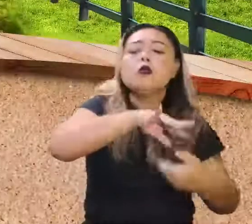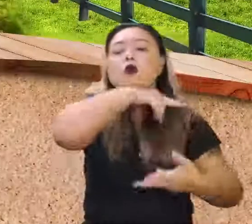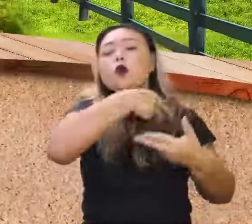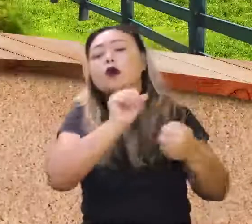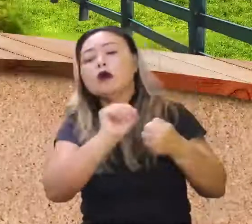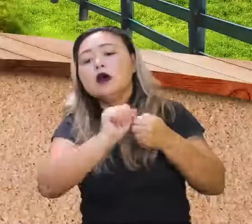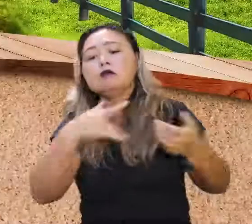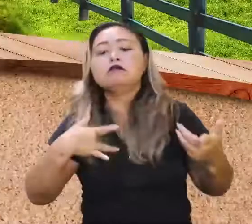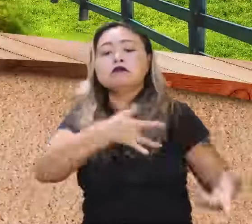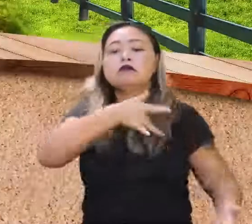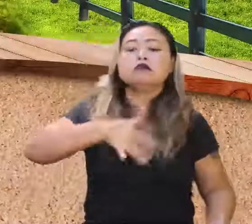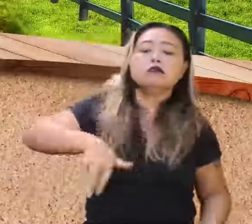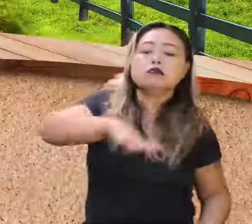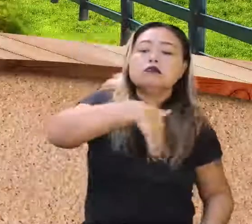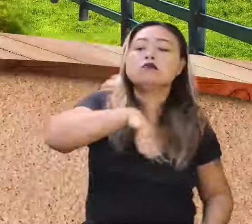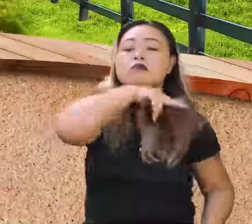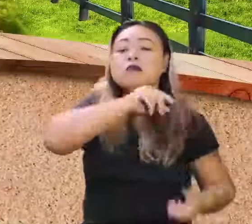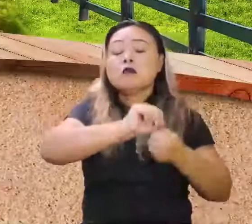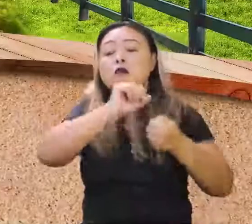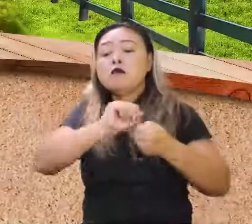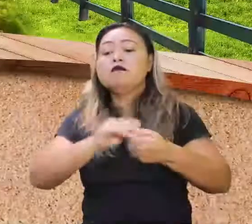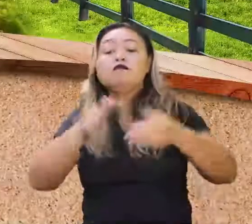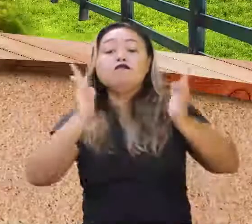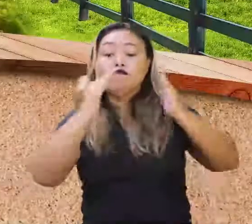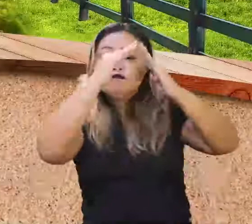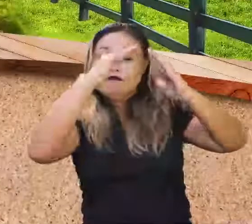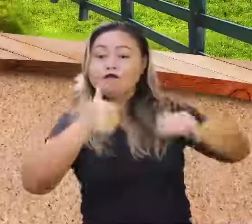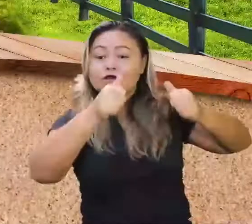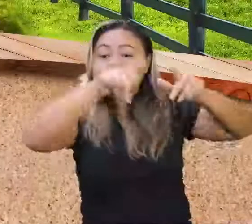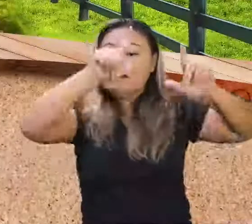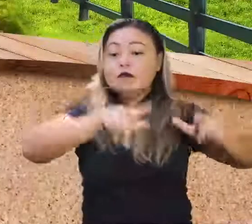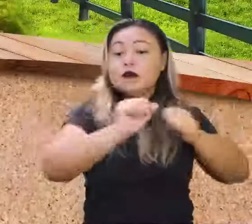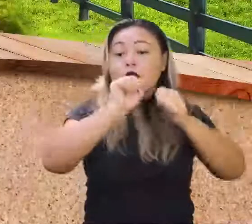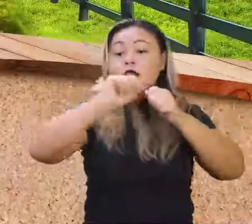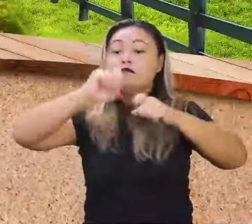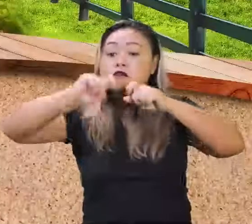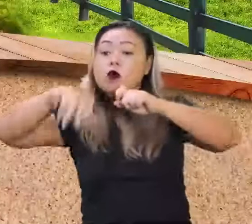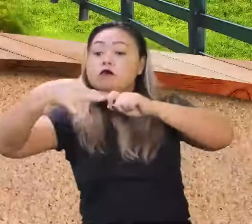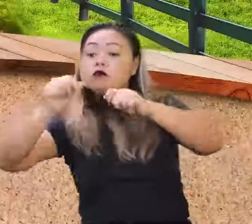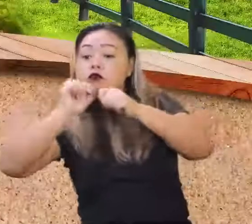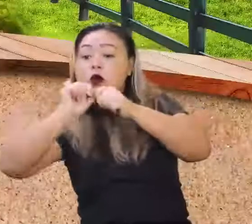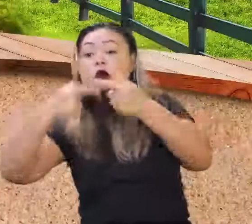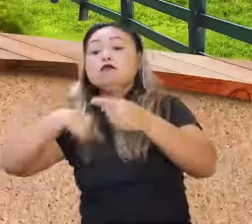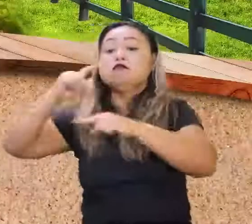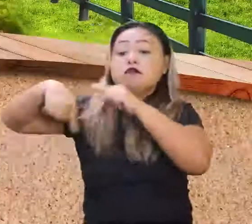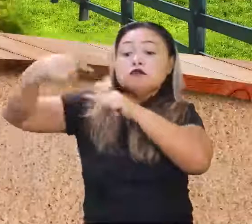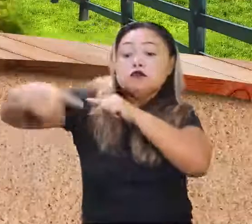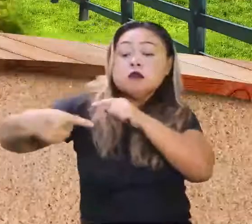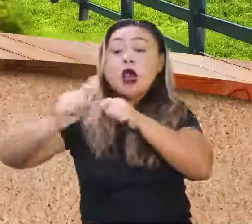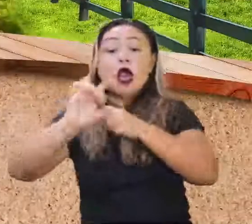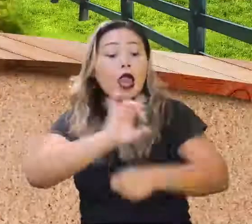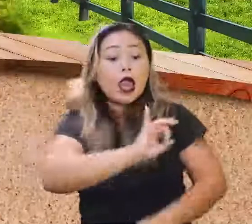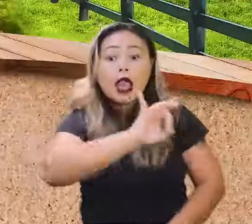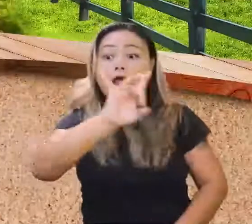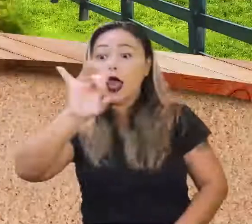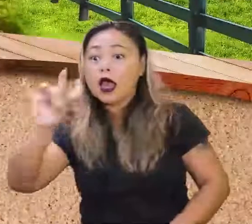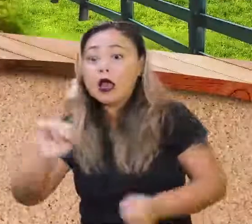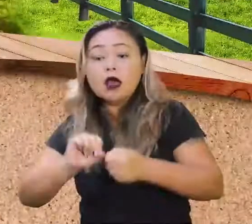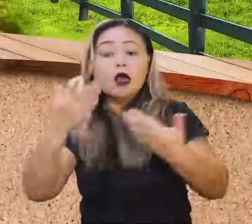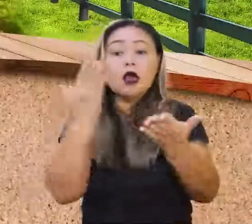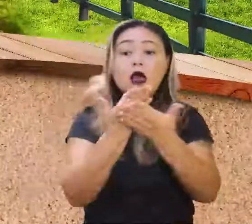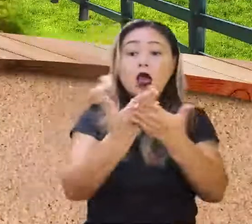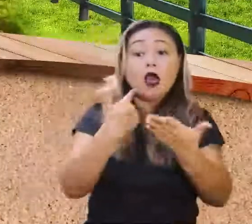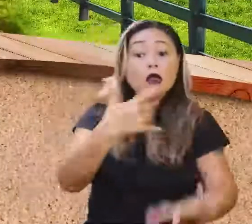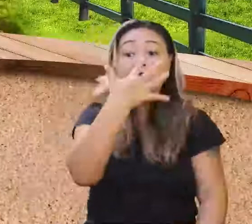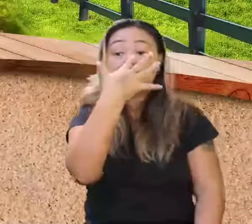animal, sanidade animal, instalações, aí reprodução, cria, recria, de cada uma dessas aulas que nós